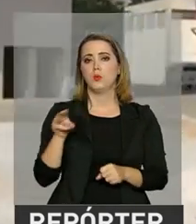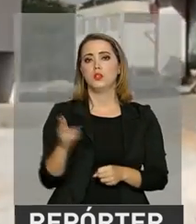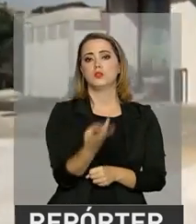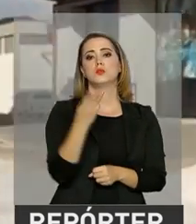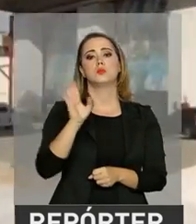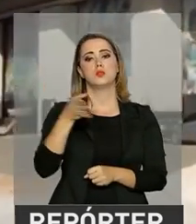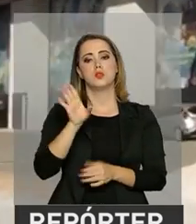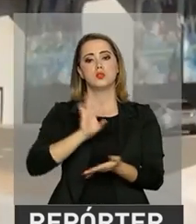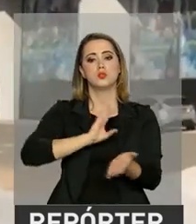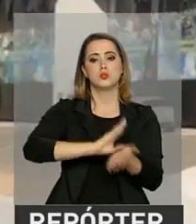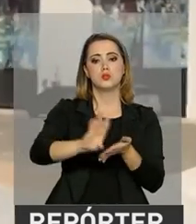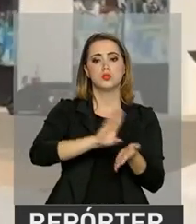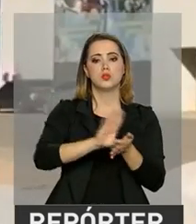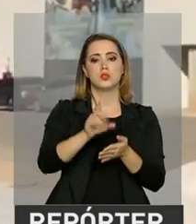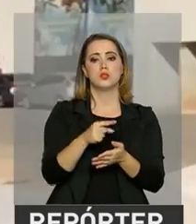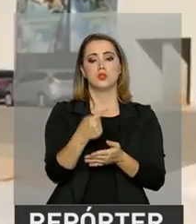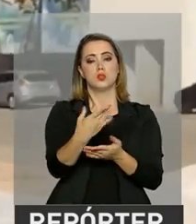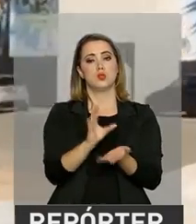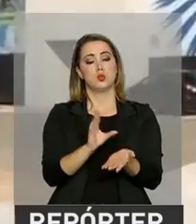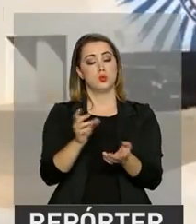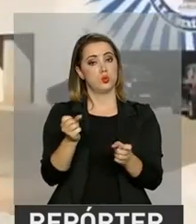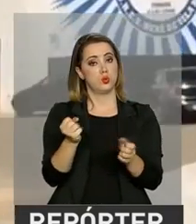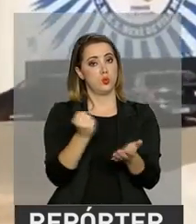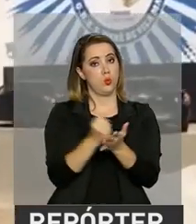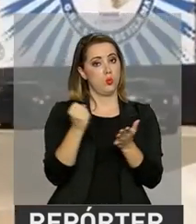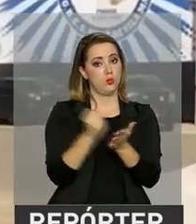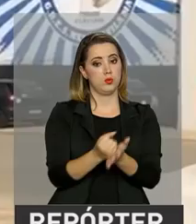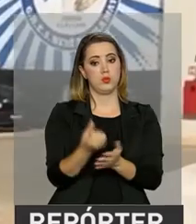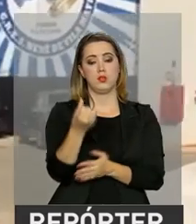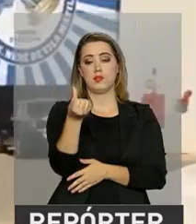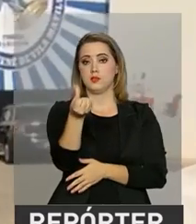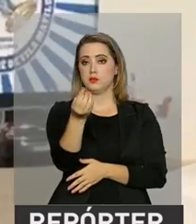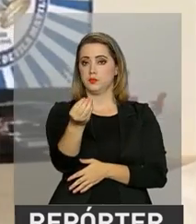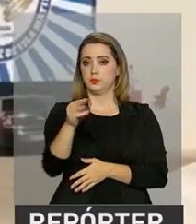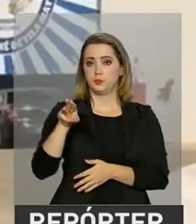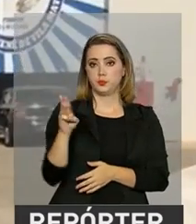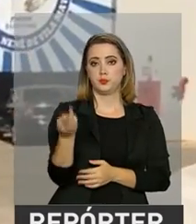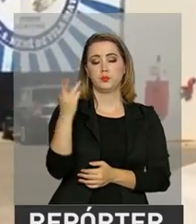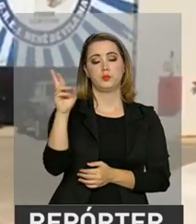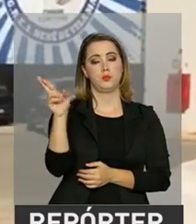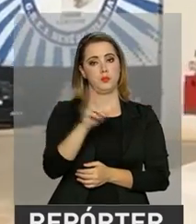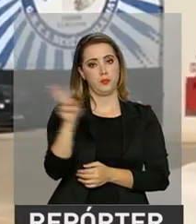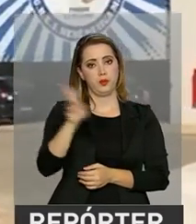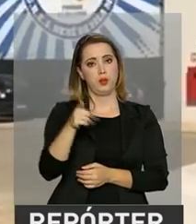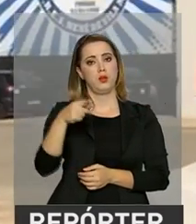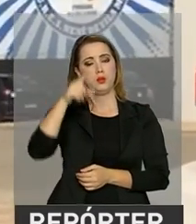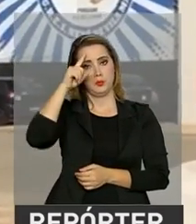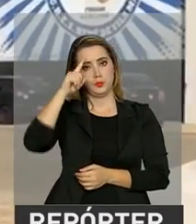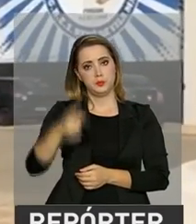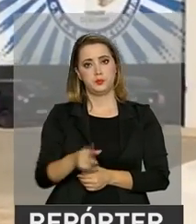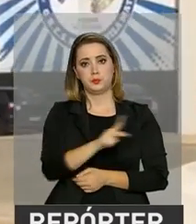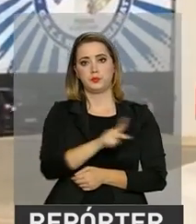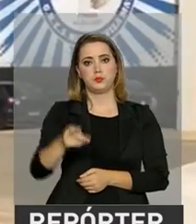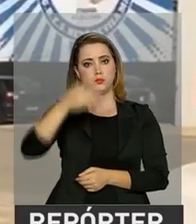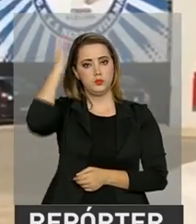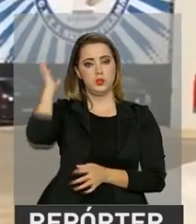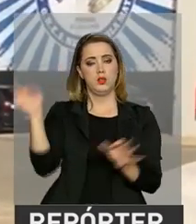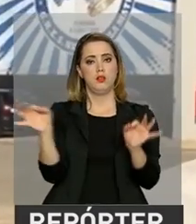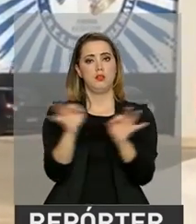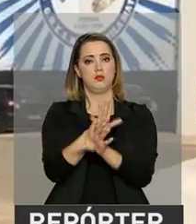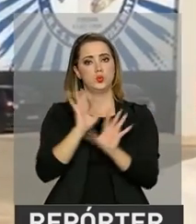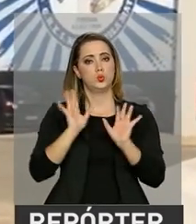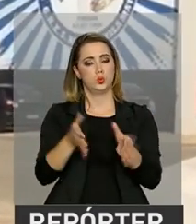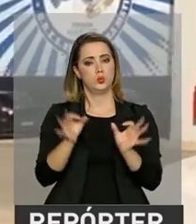mil já foram foram repassados de um contrato de 60 milhões que por determinação do presidente Michel Temer será totalmente cumprido devido à